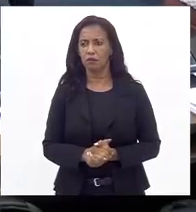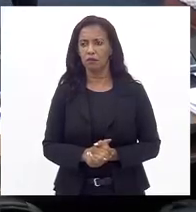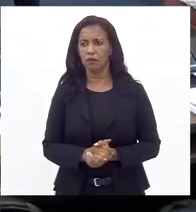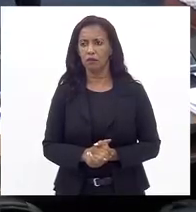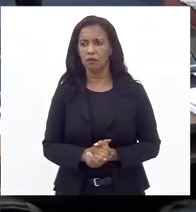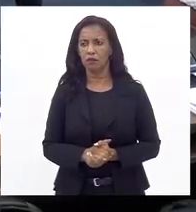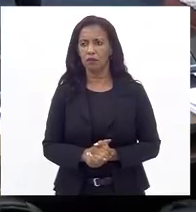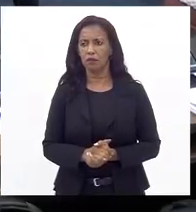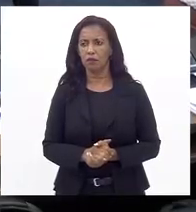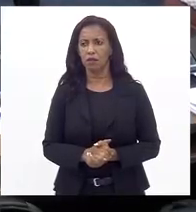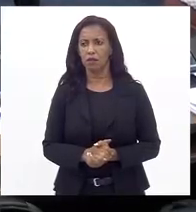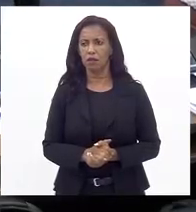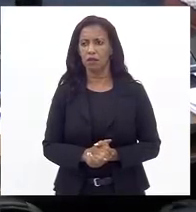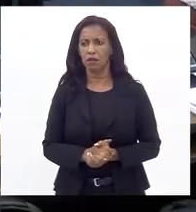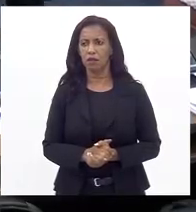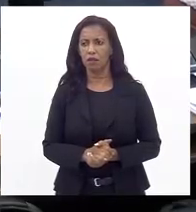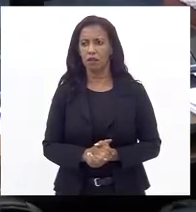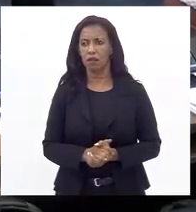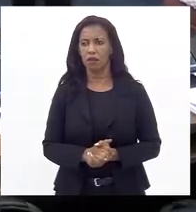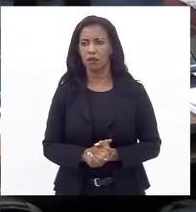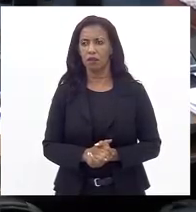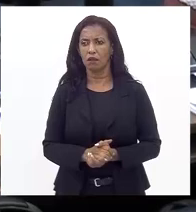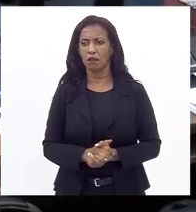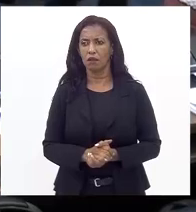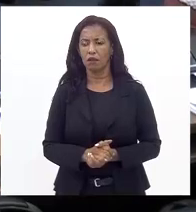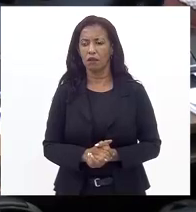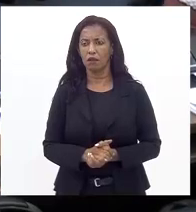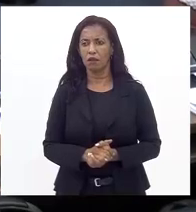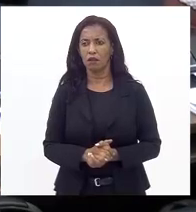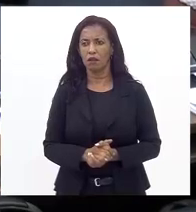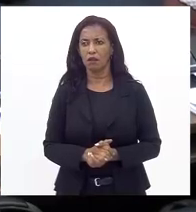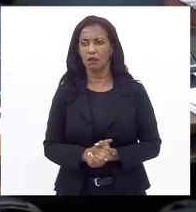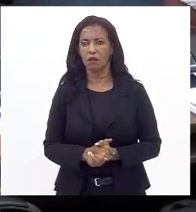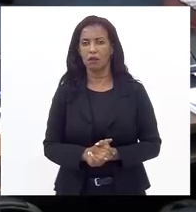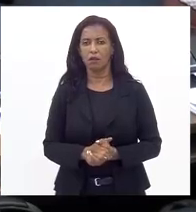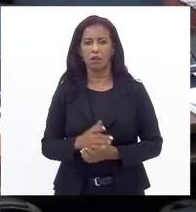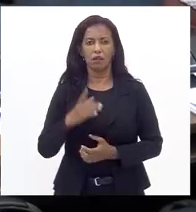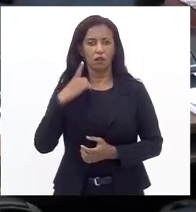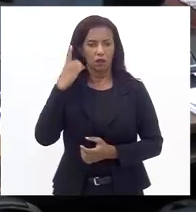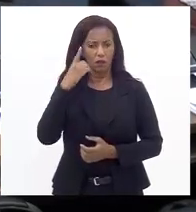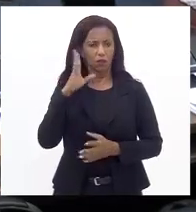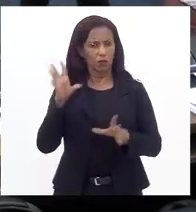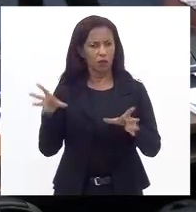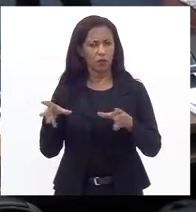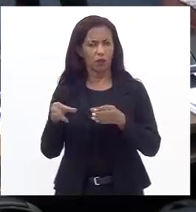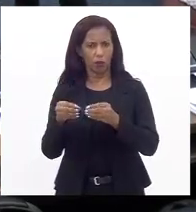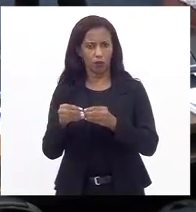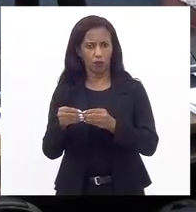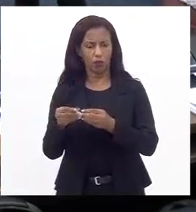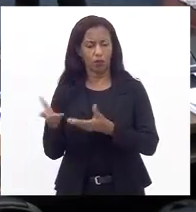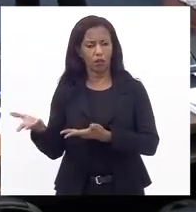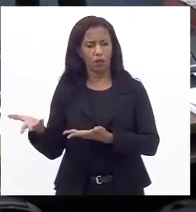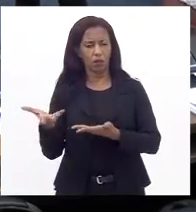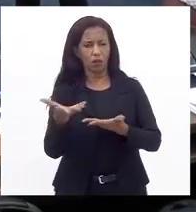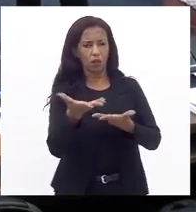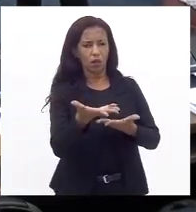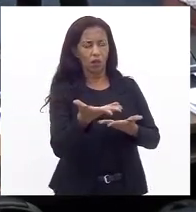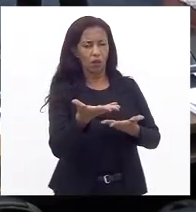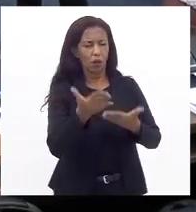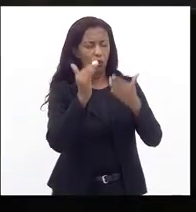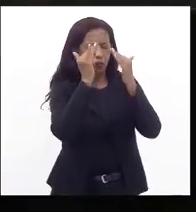Alexandre eu quero concluir deixa eu quero complicado mas concluir eu quero concluir ó e vou passar a palavra com